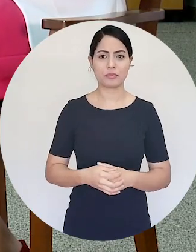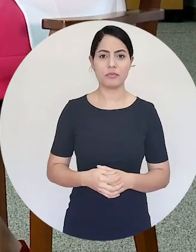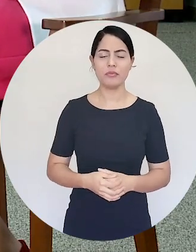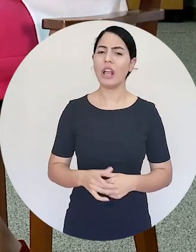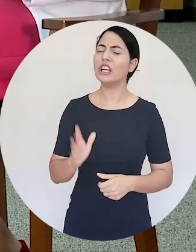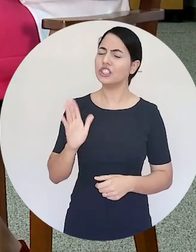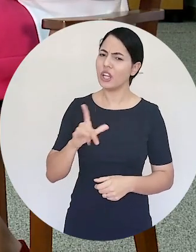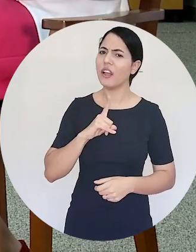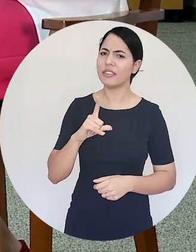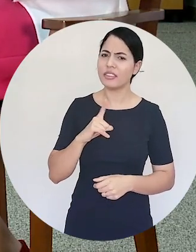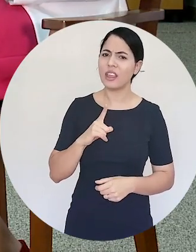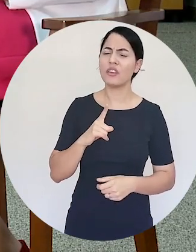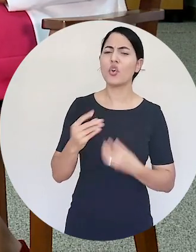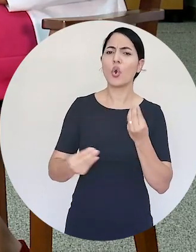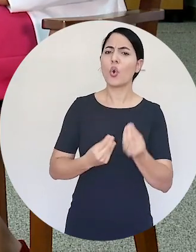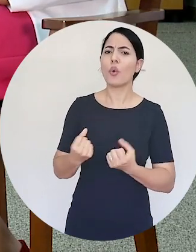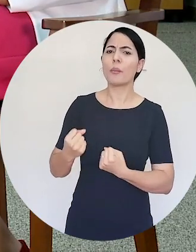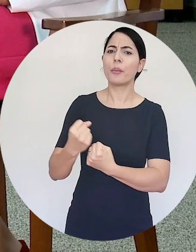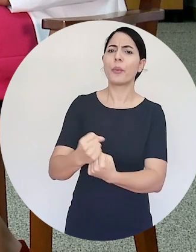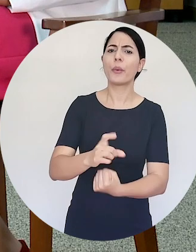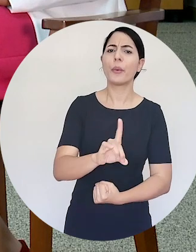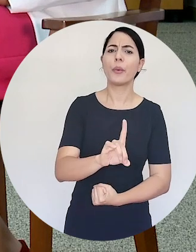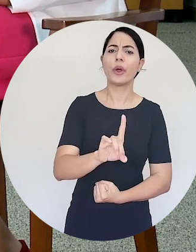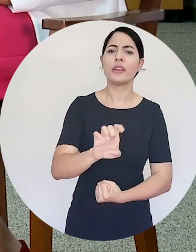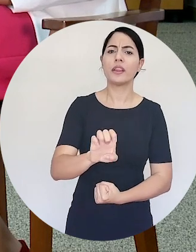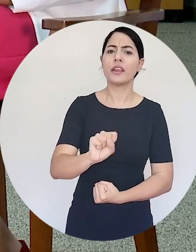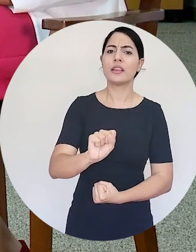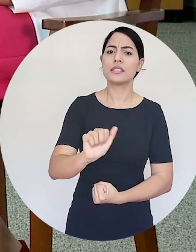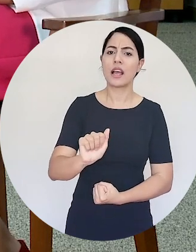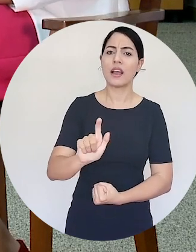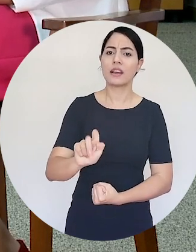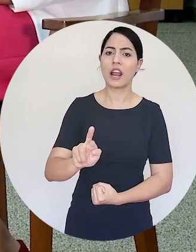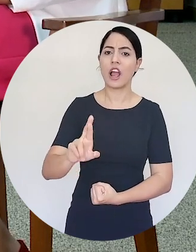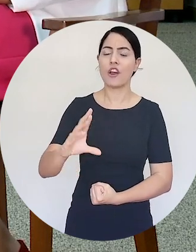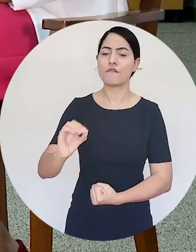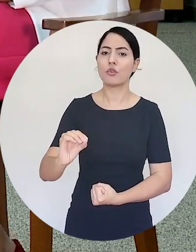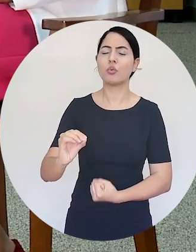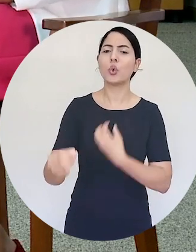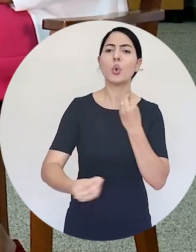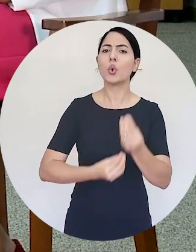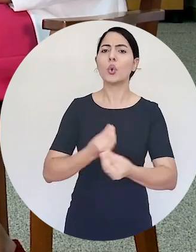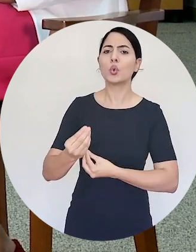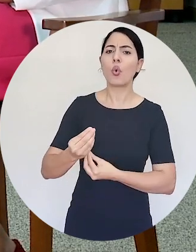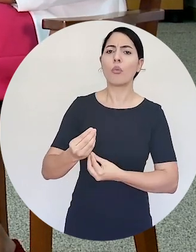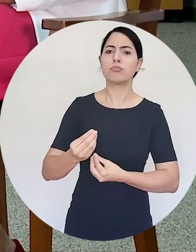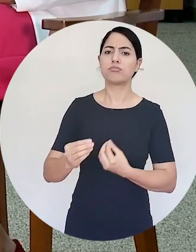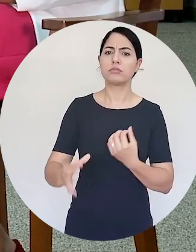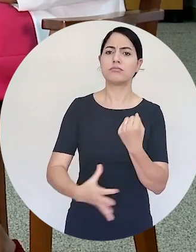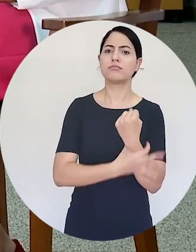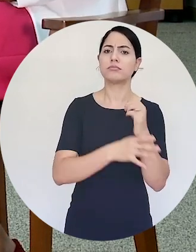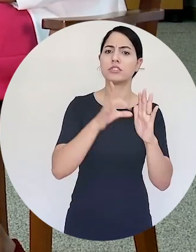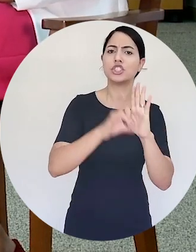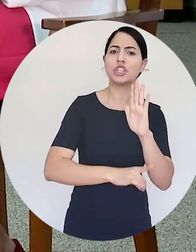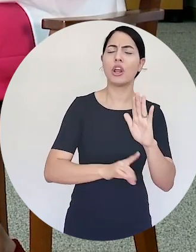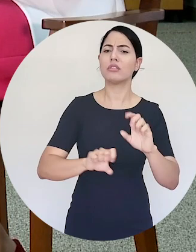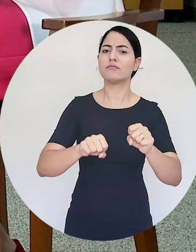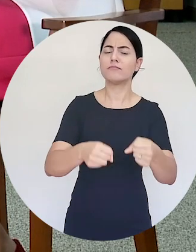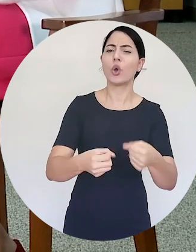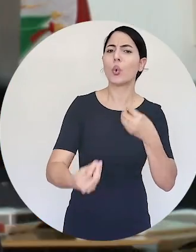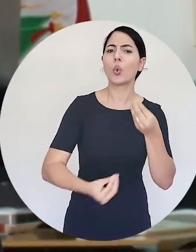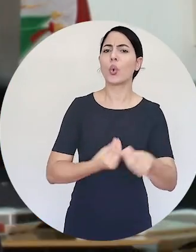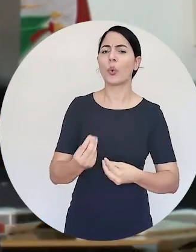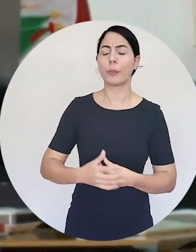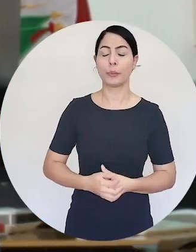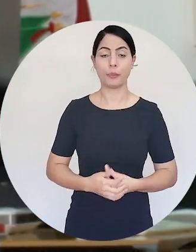já participou de vários como presidente nacional da OAB, como que um desagravo em si ajuda em casos como esse de defesa da